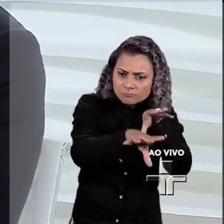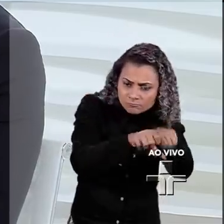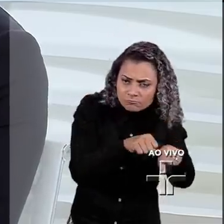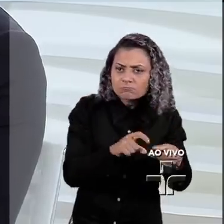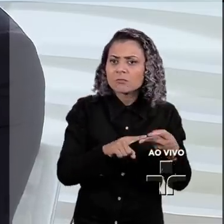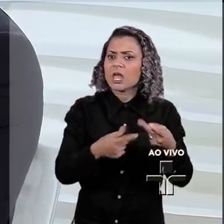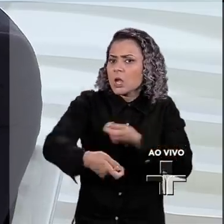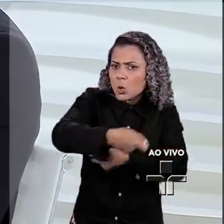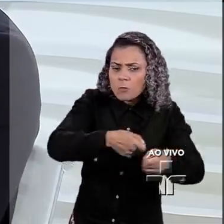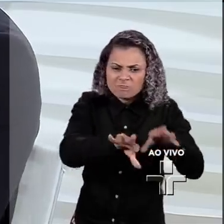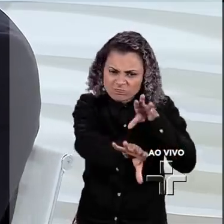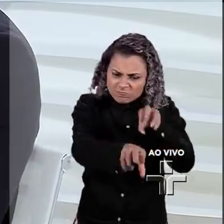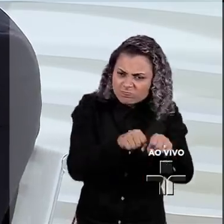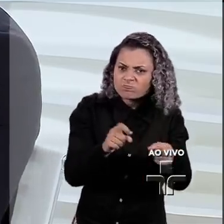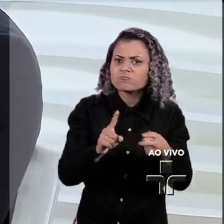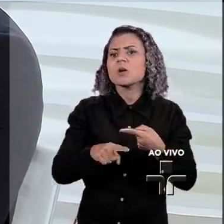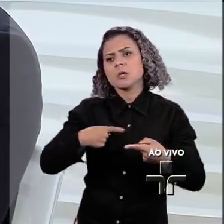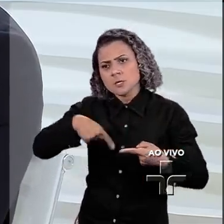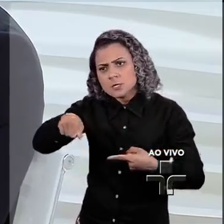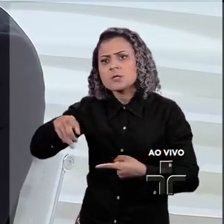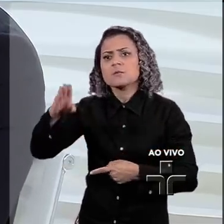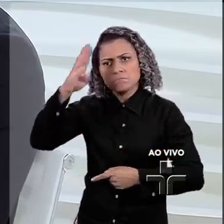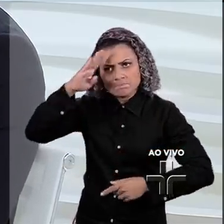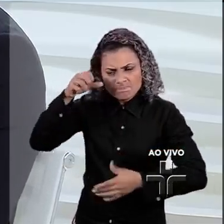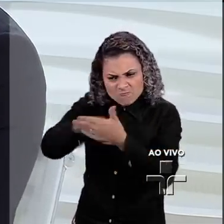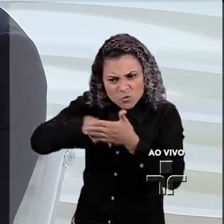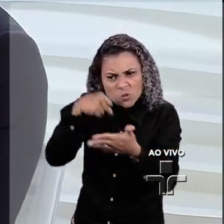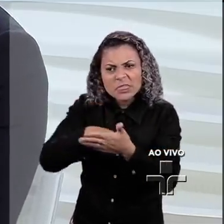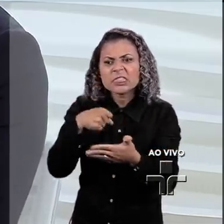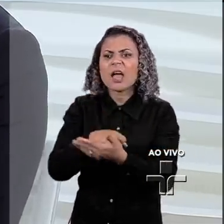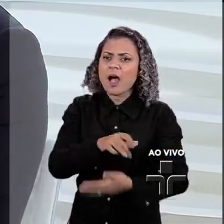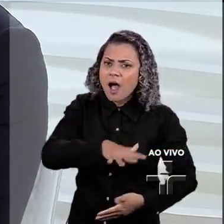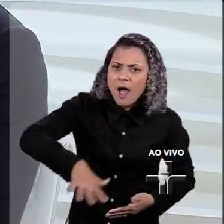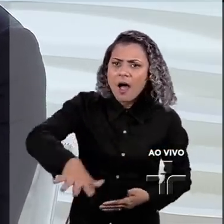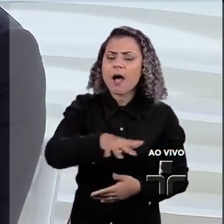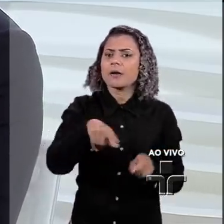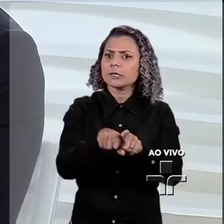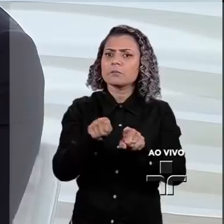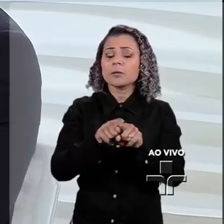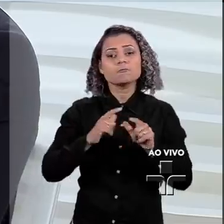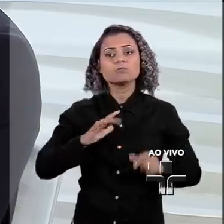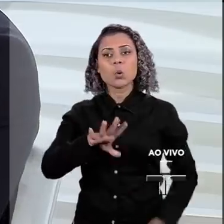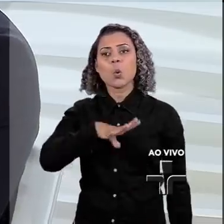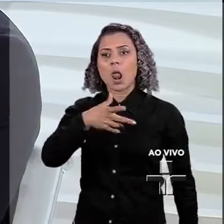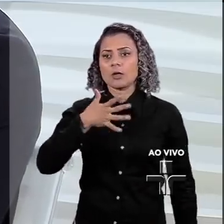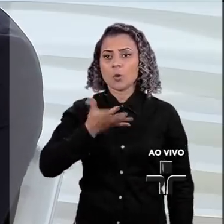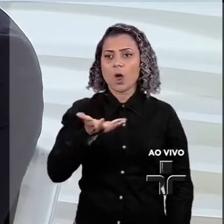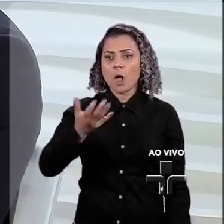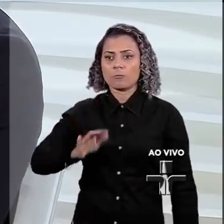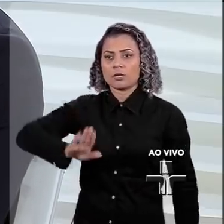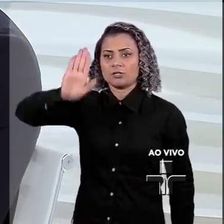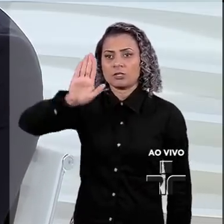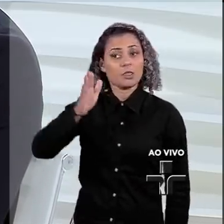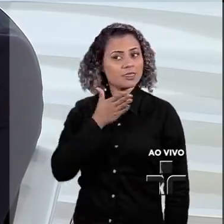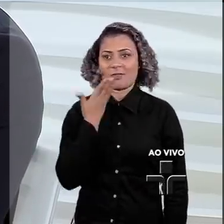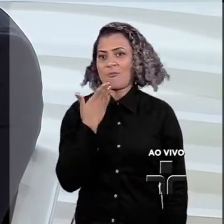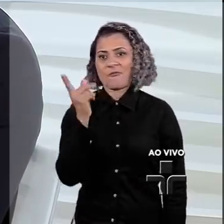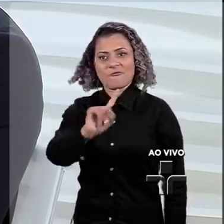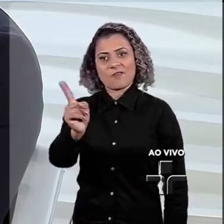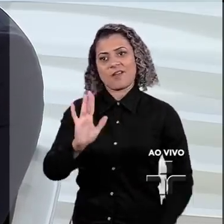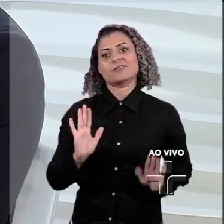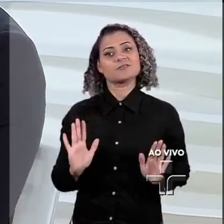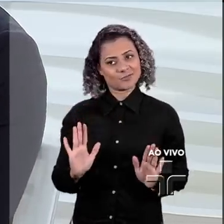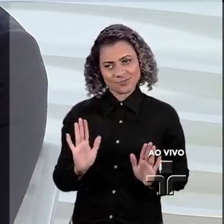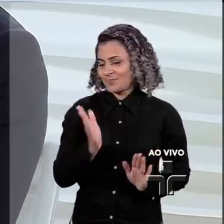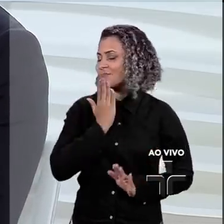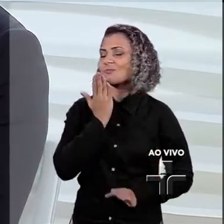preparar para a vida pública, a militar na juventude do meu partido e ter coragem de um dia ser candidato. Né? Não é fácil,